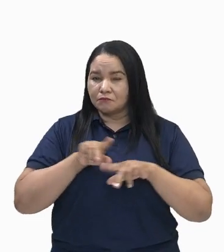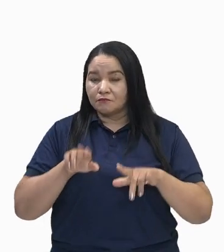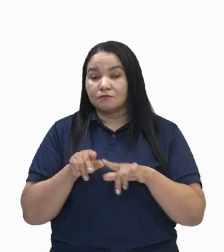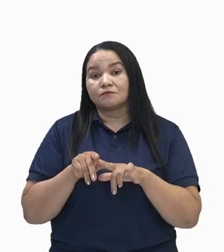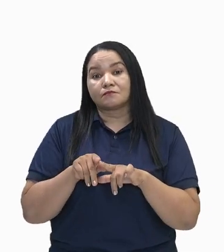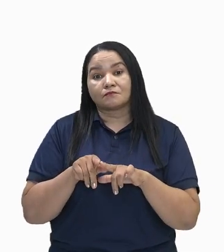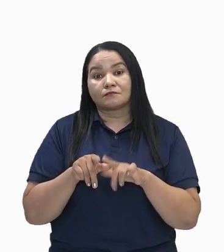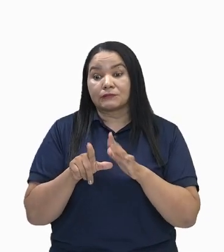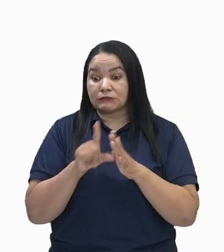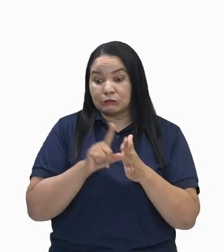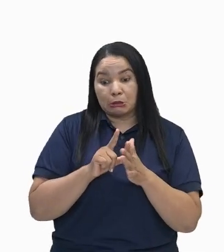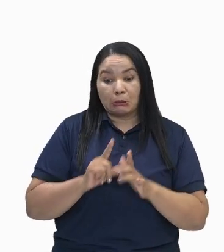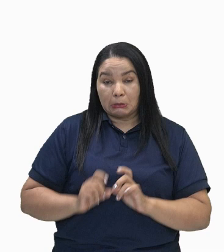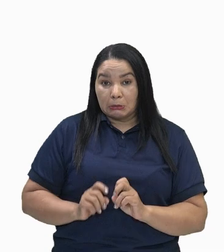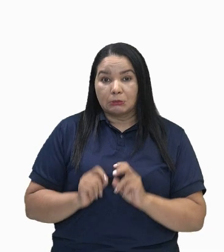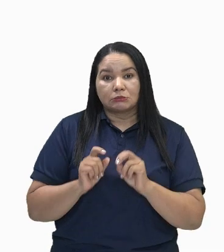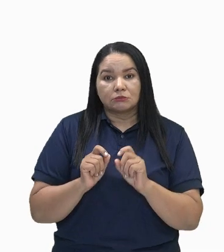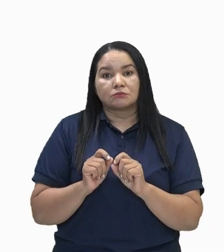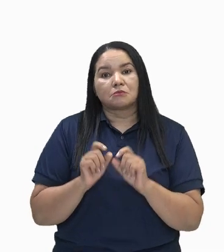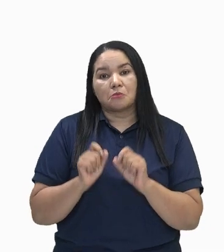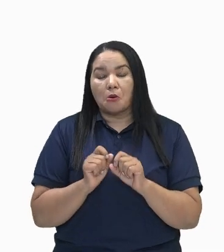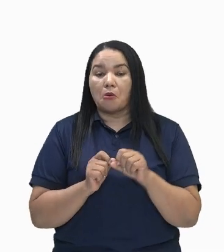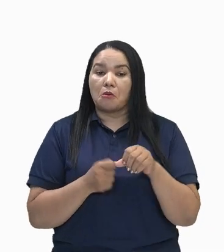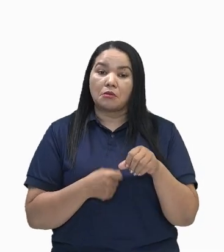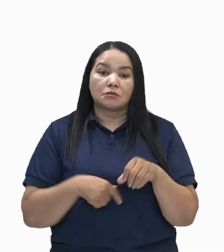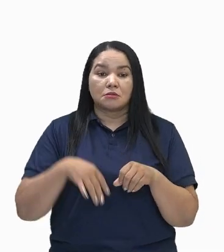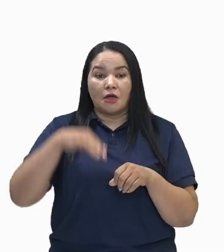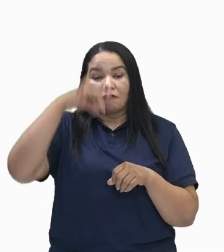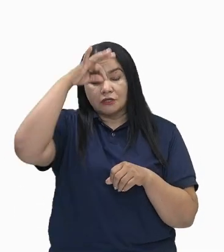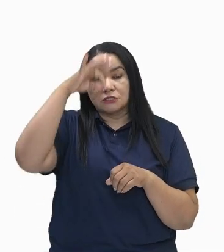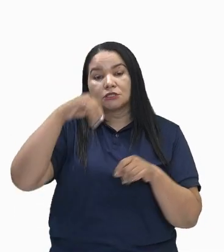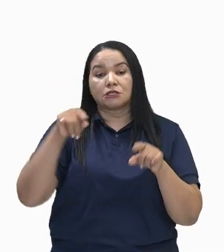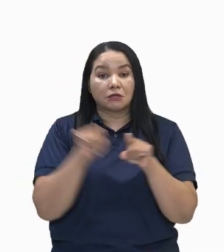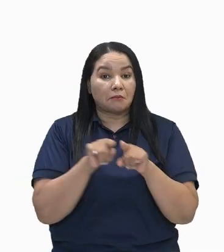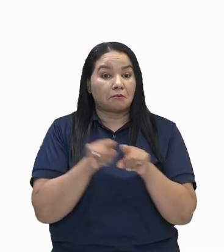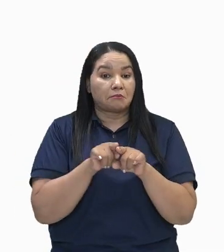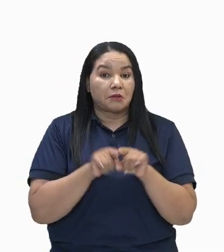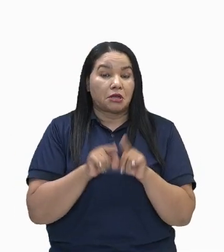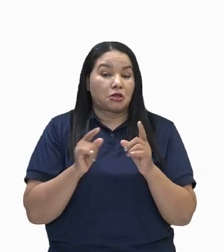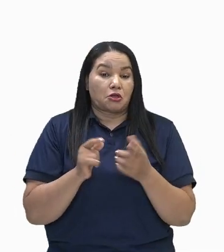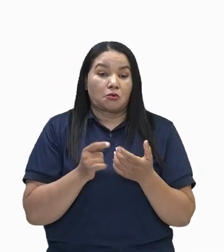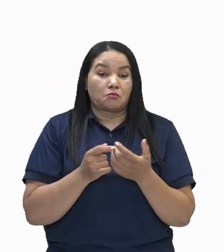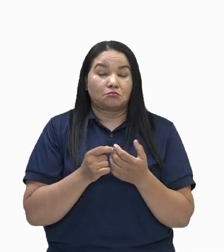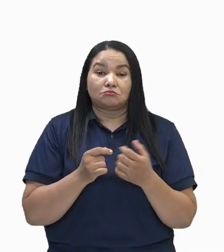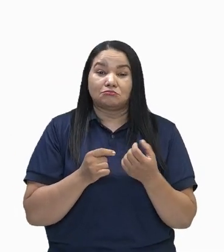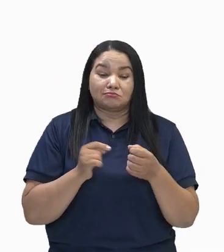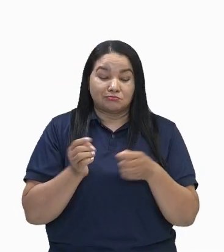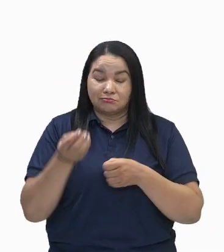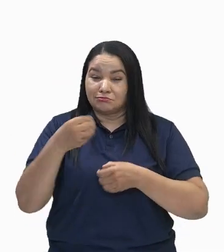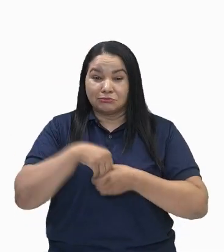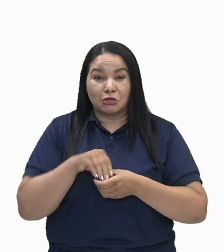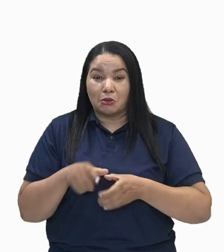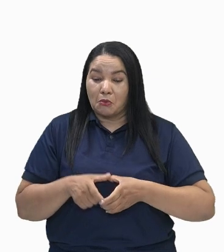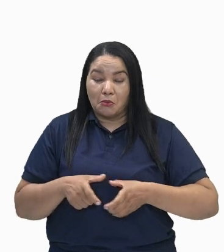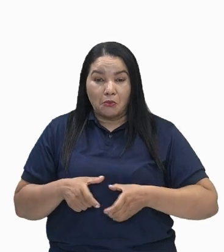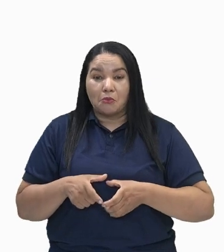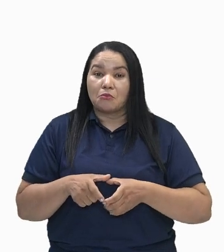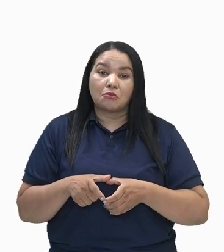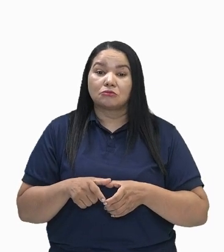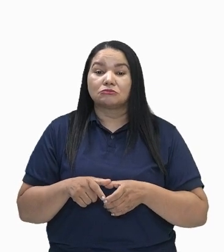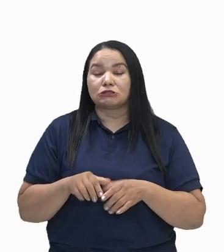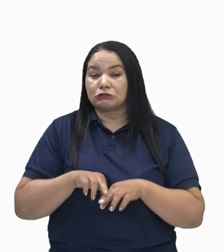pré-cancerígenas, como as que surgem na vagina, vulva ou colo do útero, certo? E quais